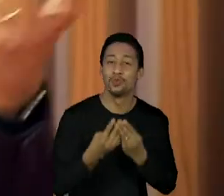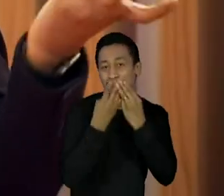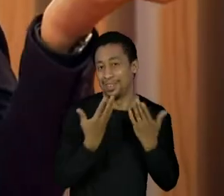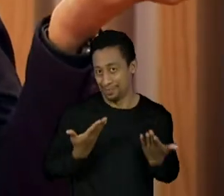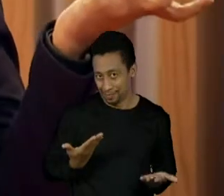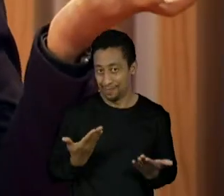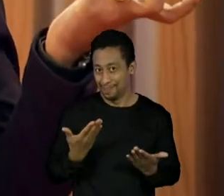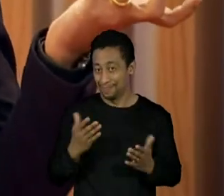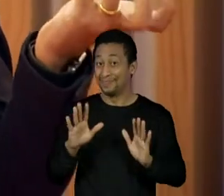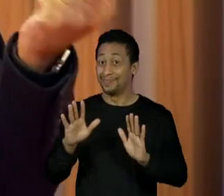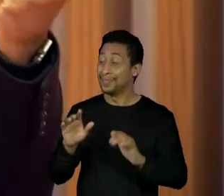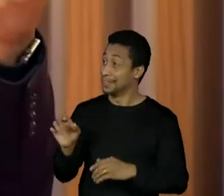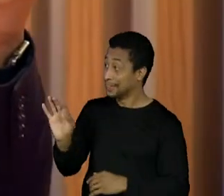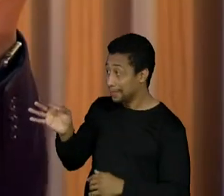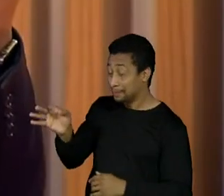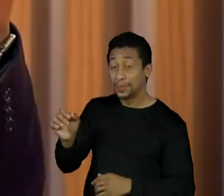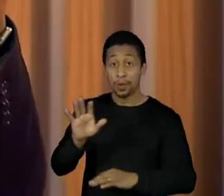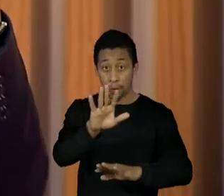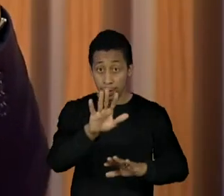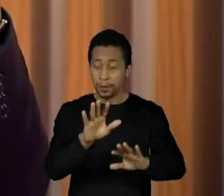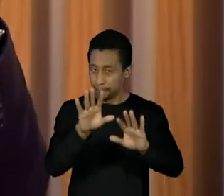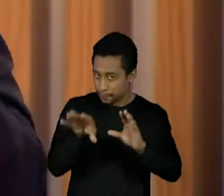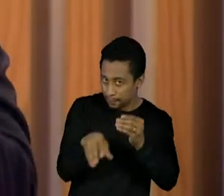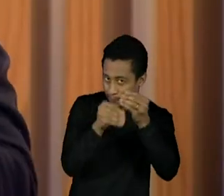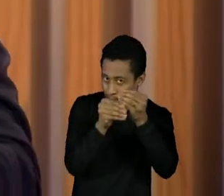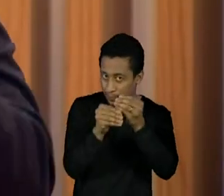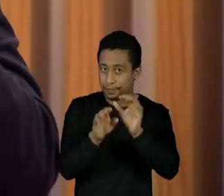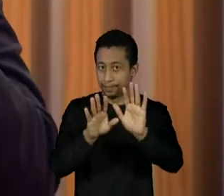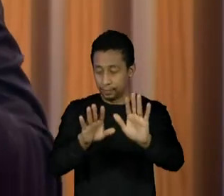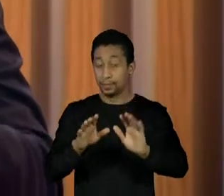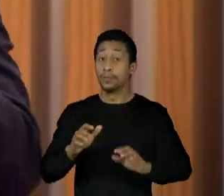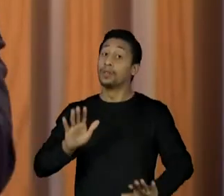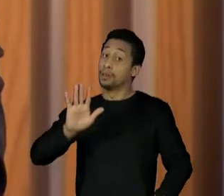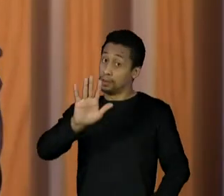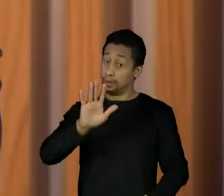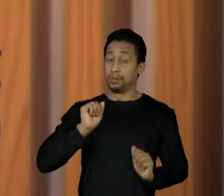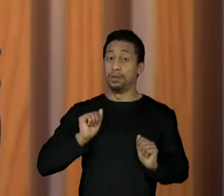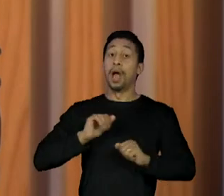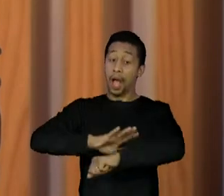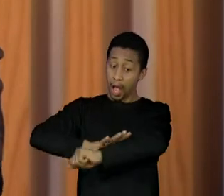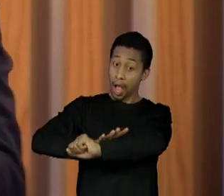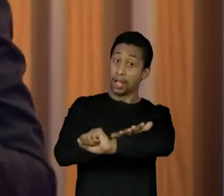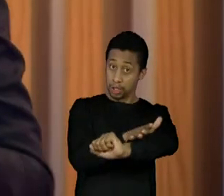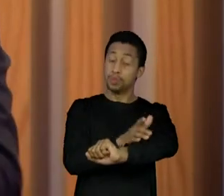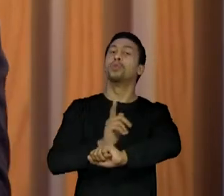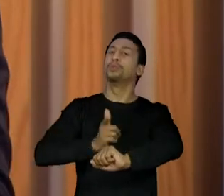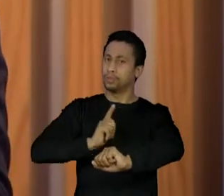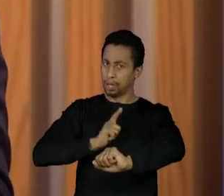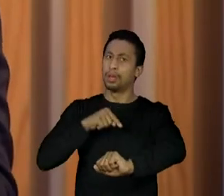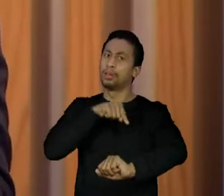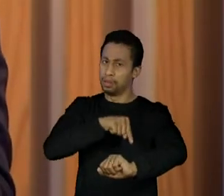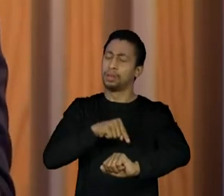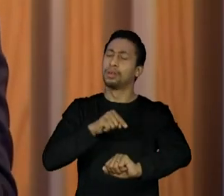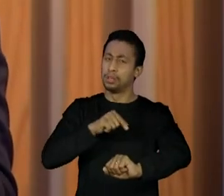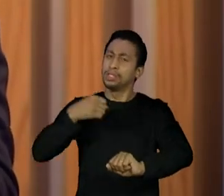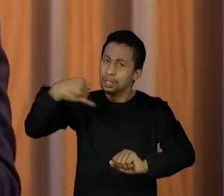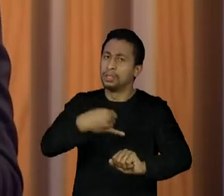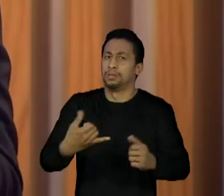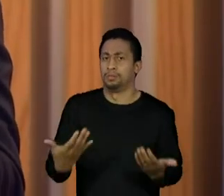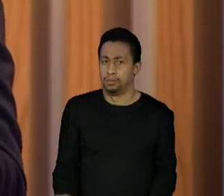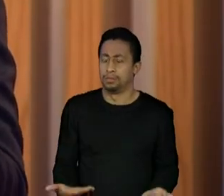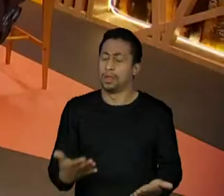posteriori. E só mais um detalhe aqui, padre. Repito, eu não estou negando o racismo, senão eu vou negar minha própria luta de